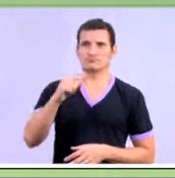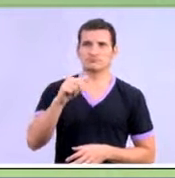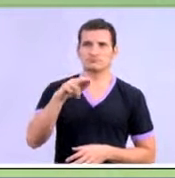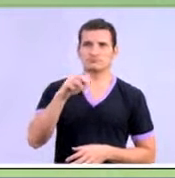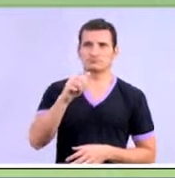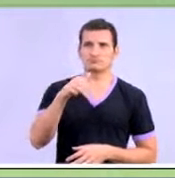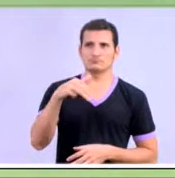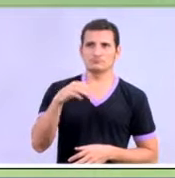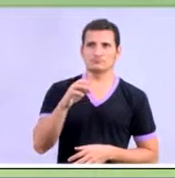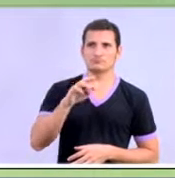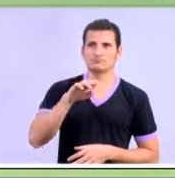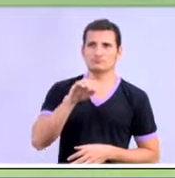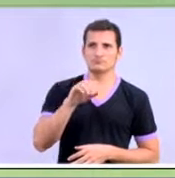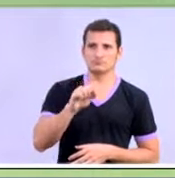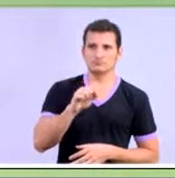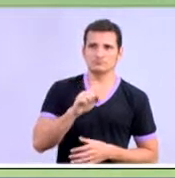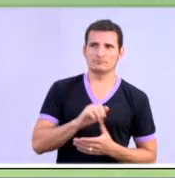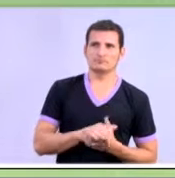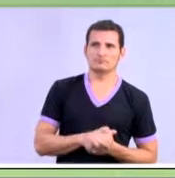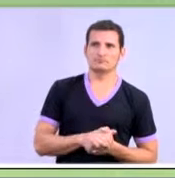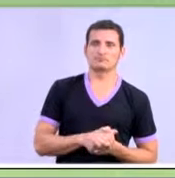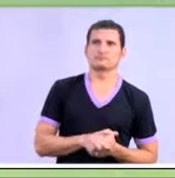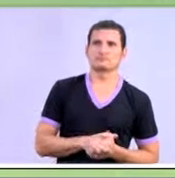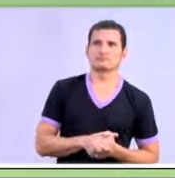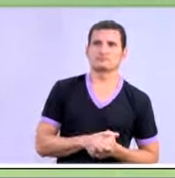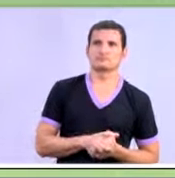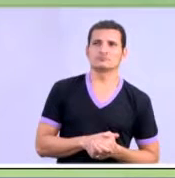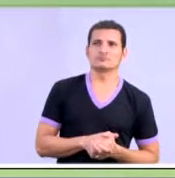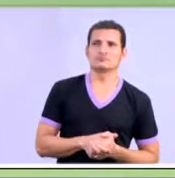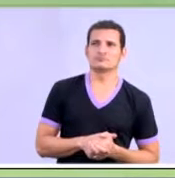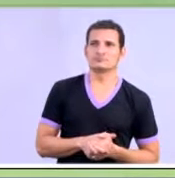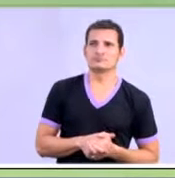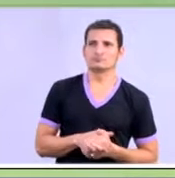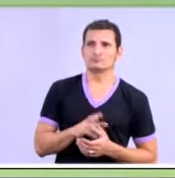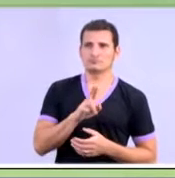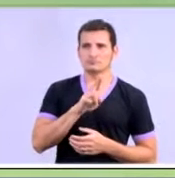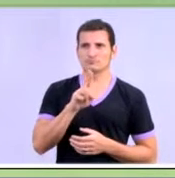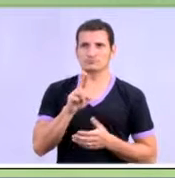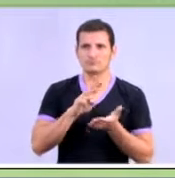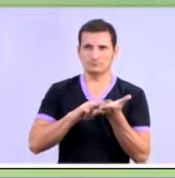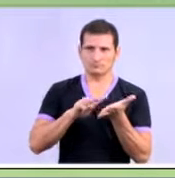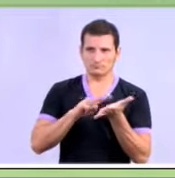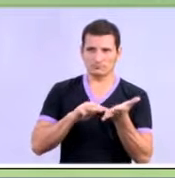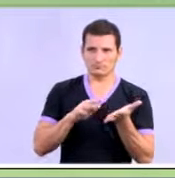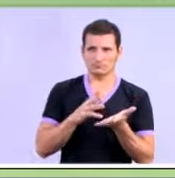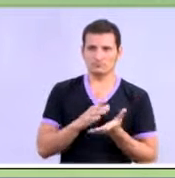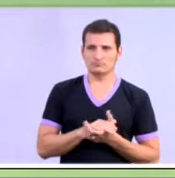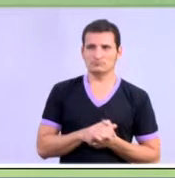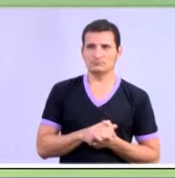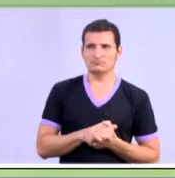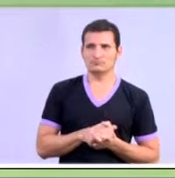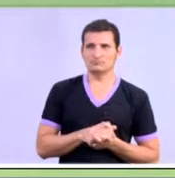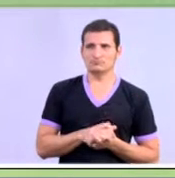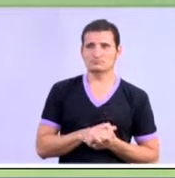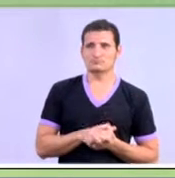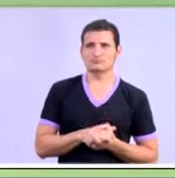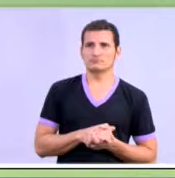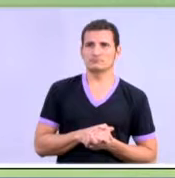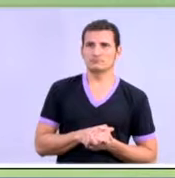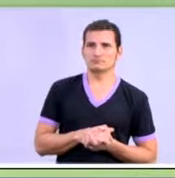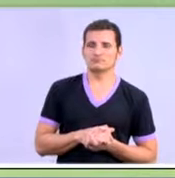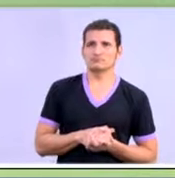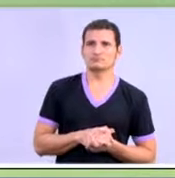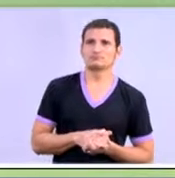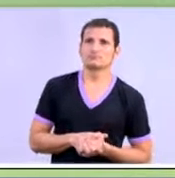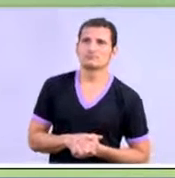A visibilidade nós já vimos, público, privado, protegido. O nome do método, desde que define uma ação, é interessante, a gente definiu um